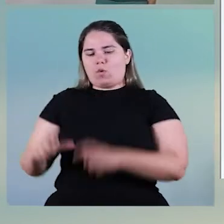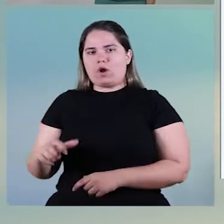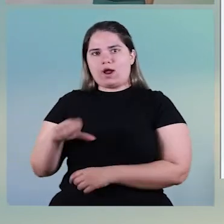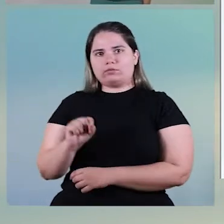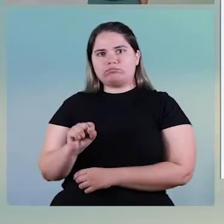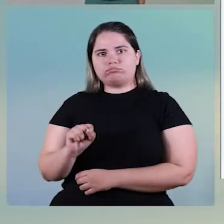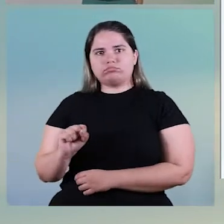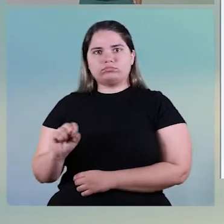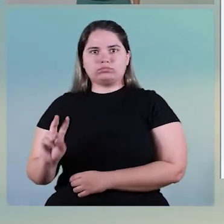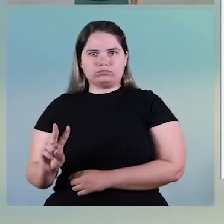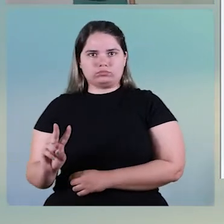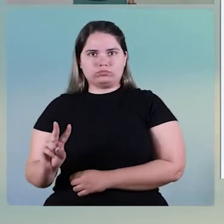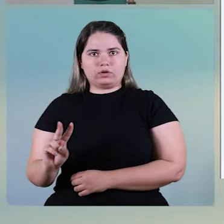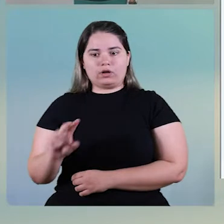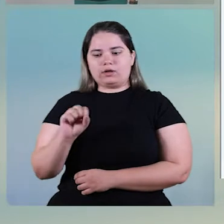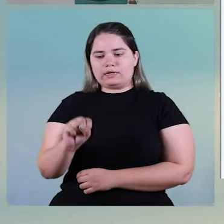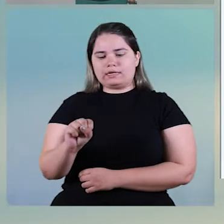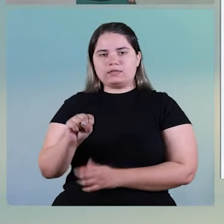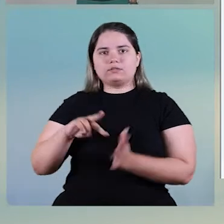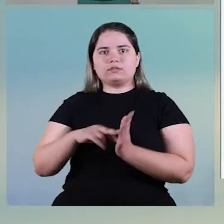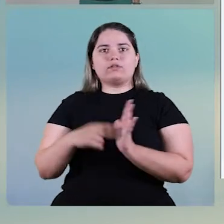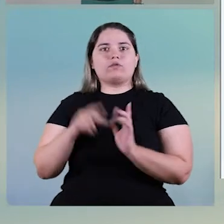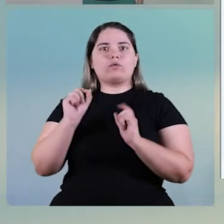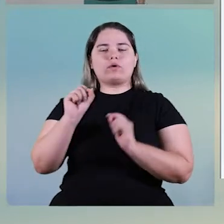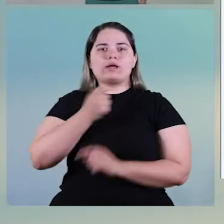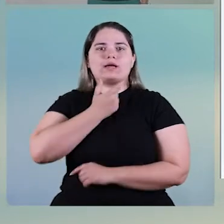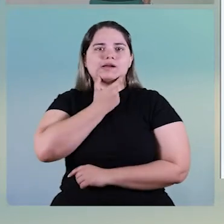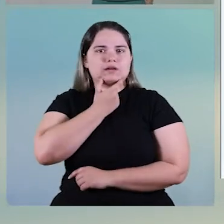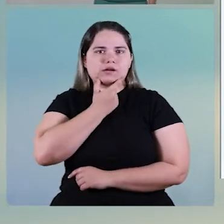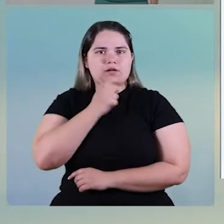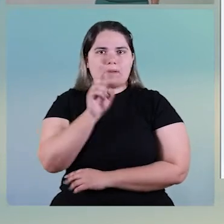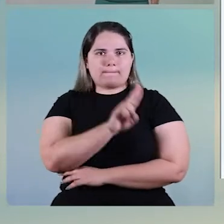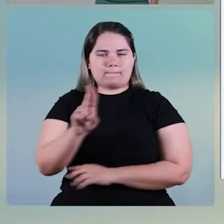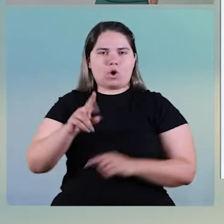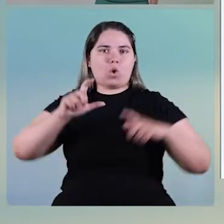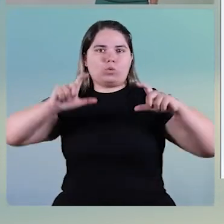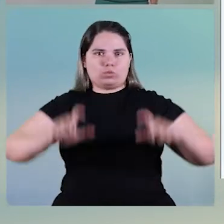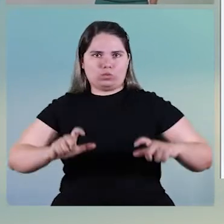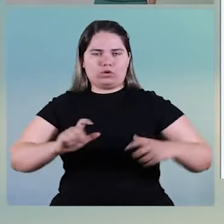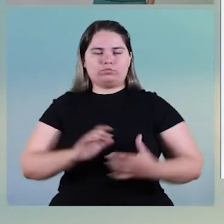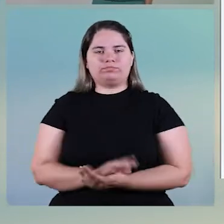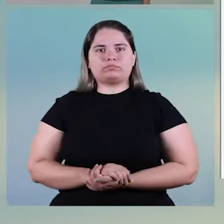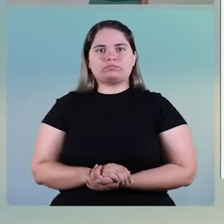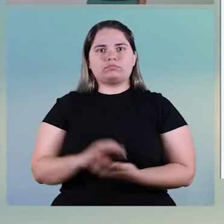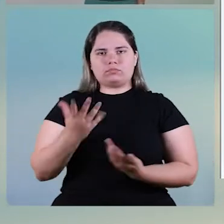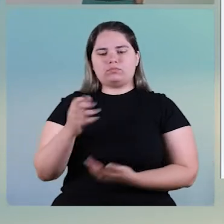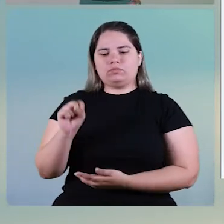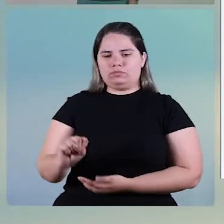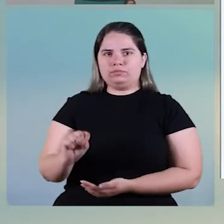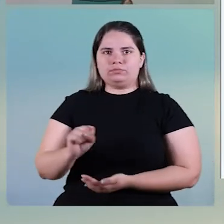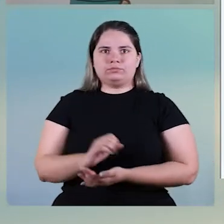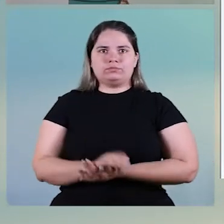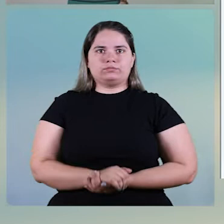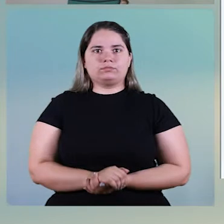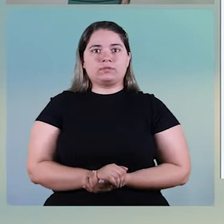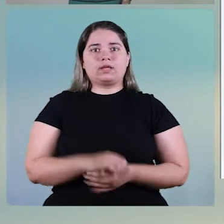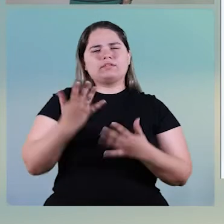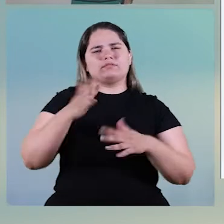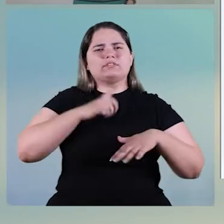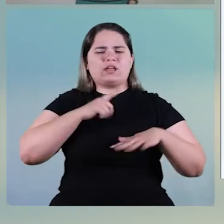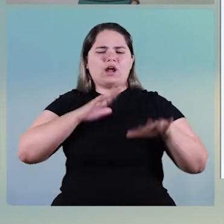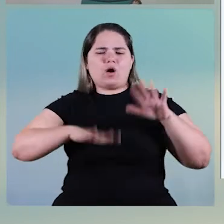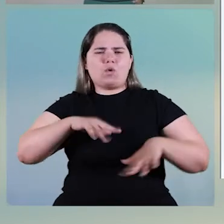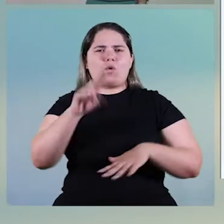esse S é do inglês space, né? Então a gente chama de S, tem livros que usam a letra X, mas não há problema. O importante é que